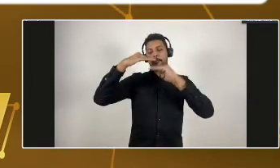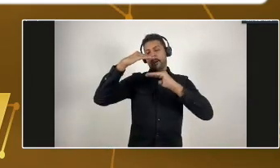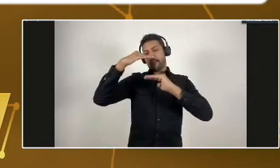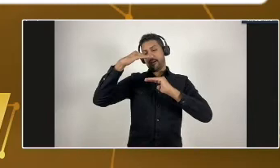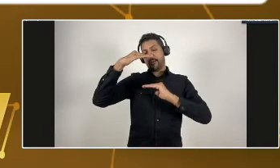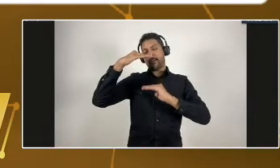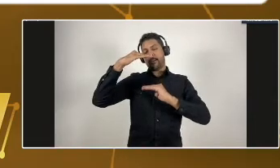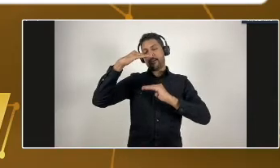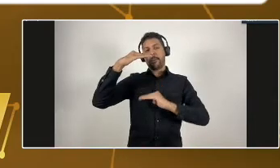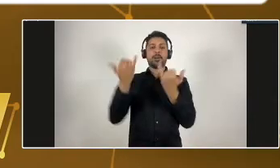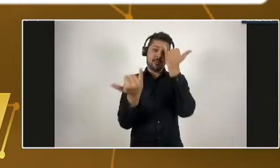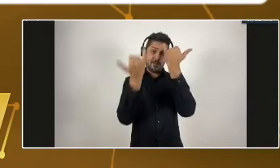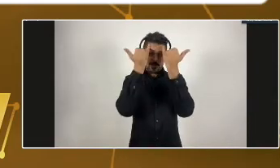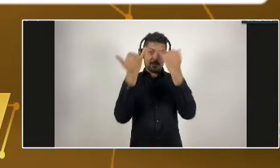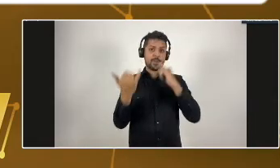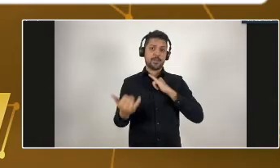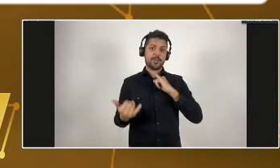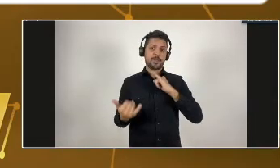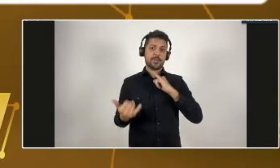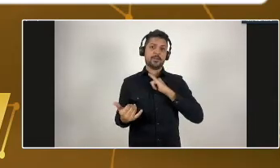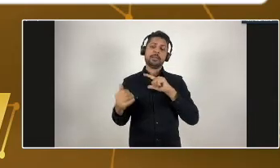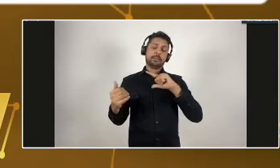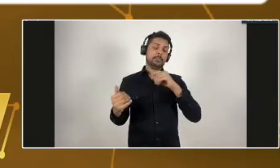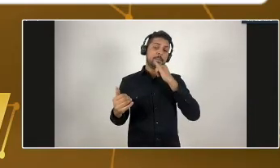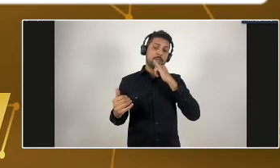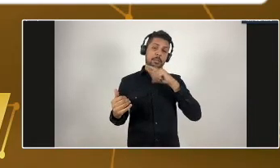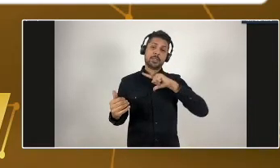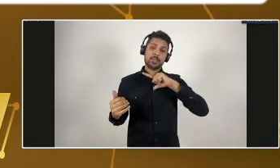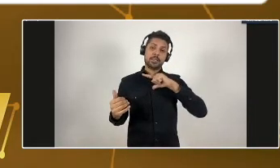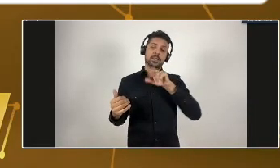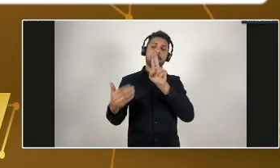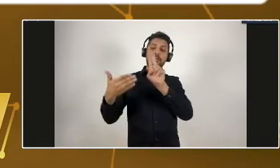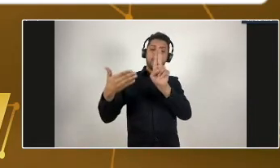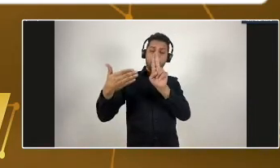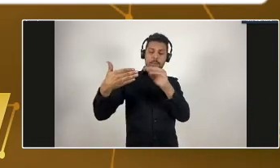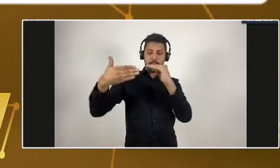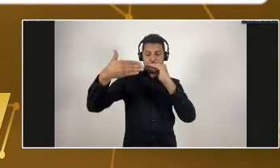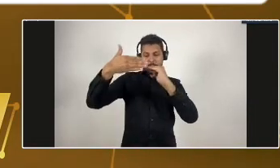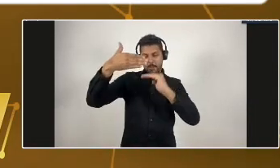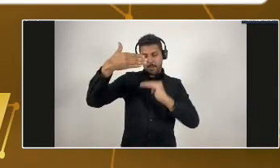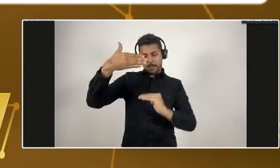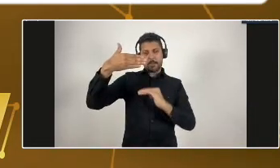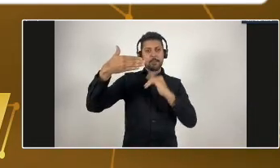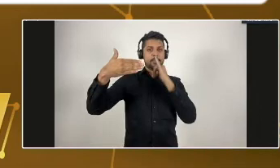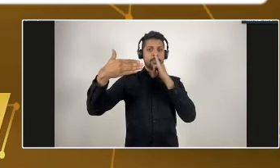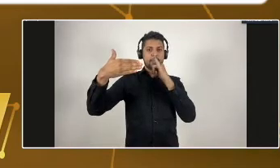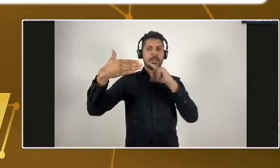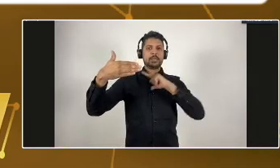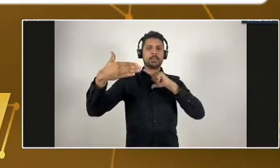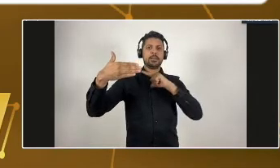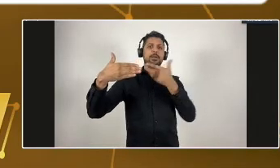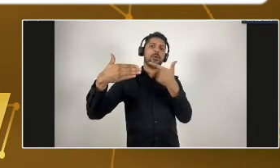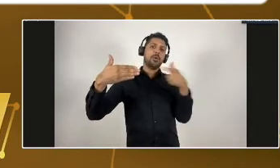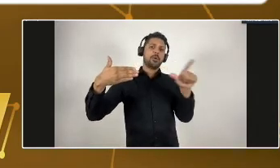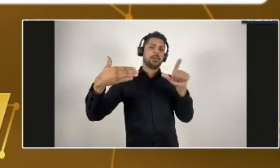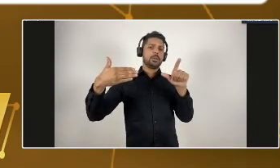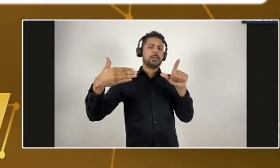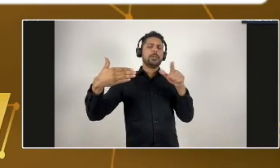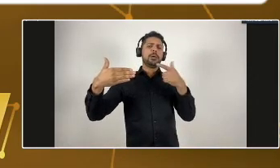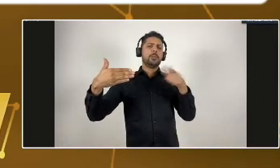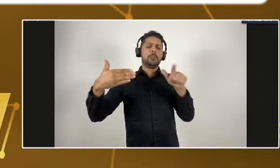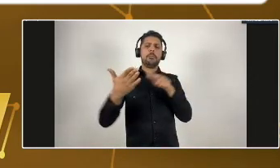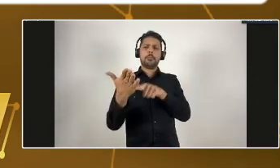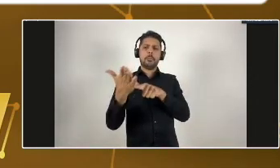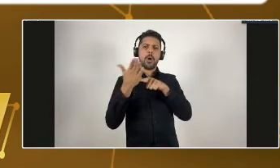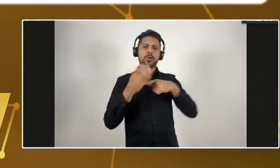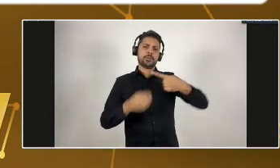é o nome da linha, mas se eu tivesse outras camadas habilitadas, ele me daria o município onde está inserido, o